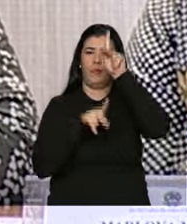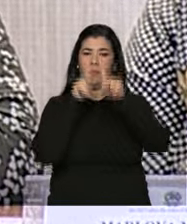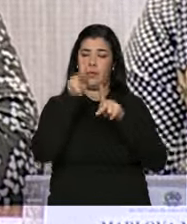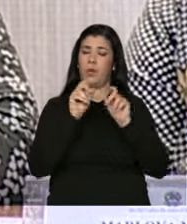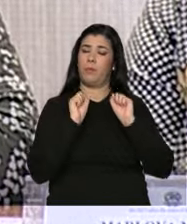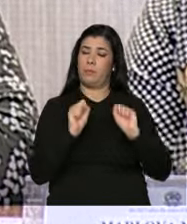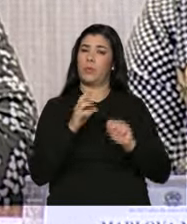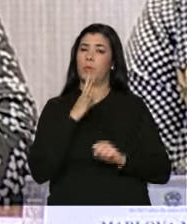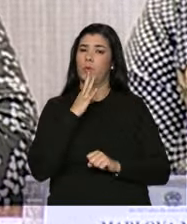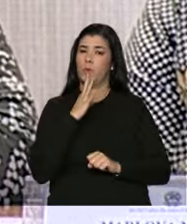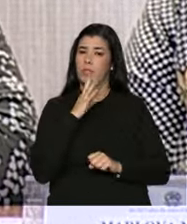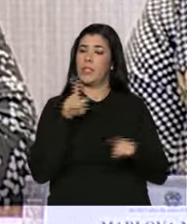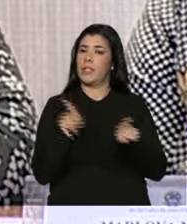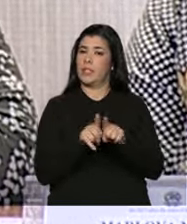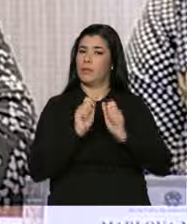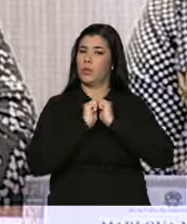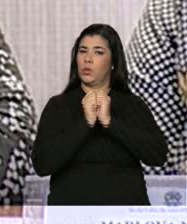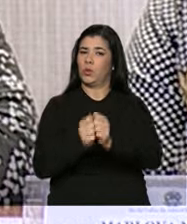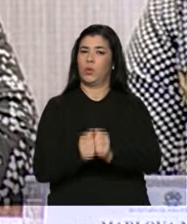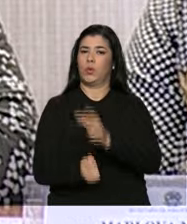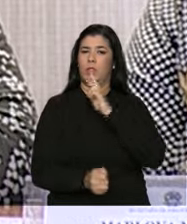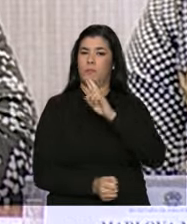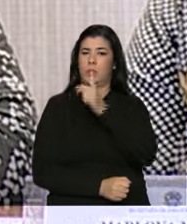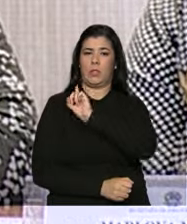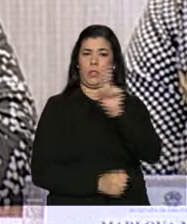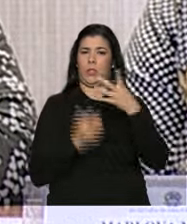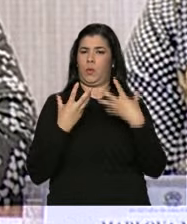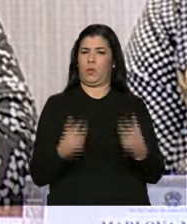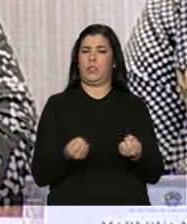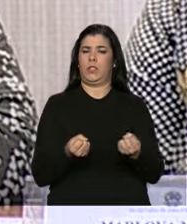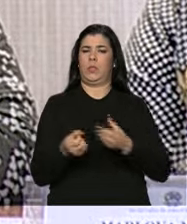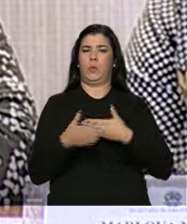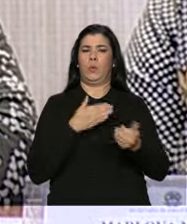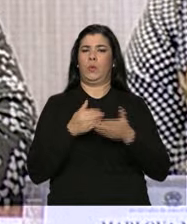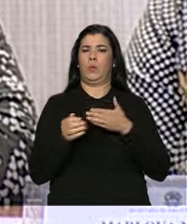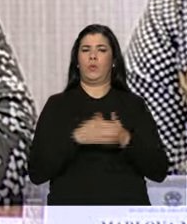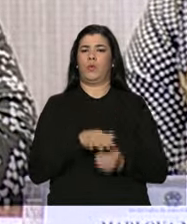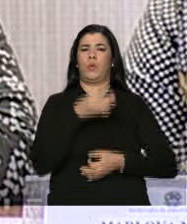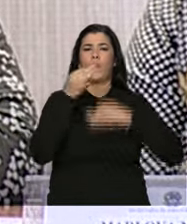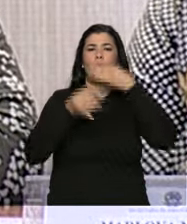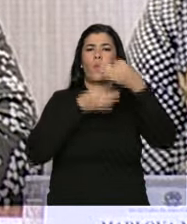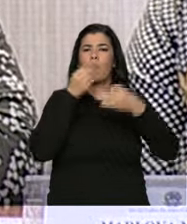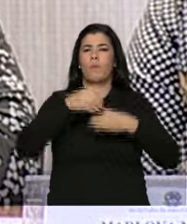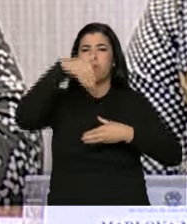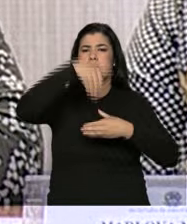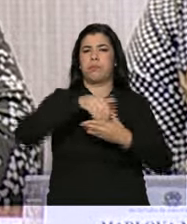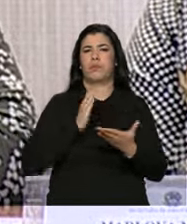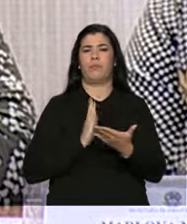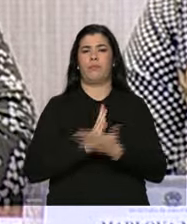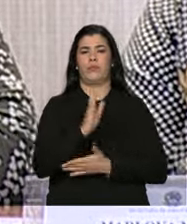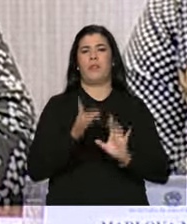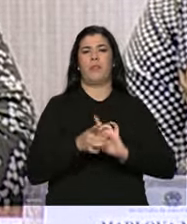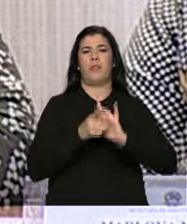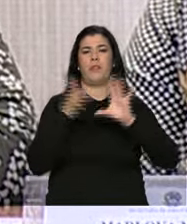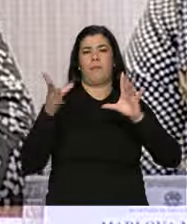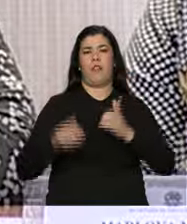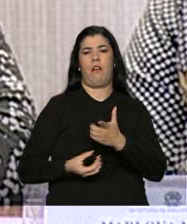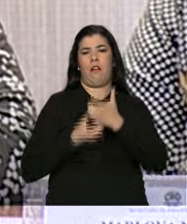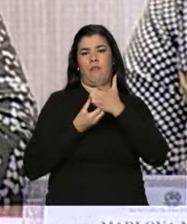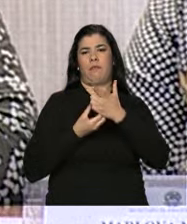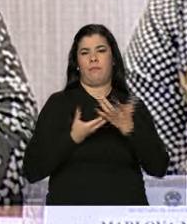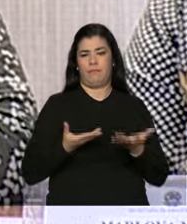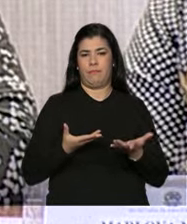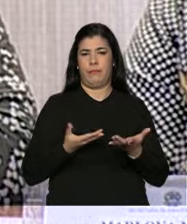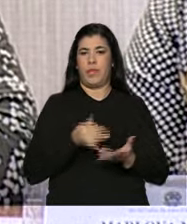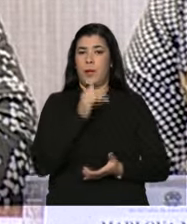brasileira para que ela diga não a qualquer consulta, para que as armas de fogo sejam liberadas nesse país,